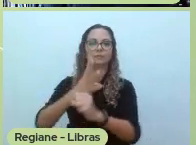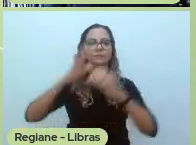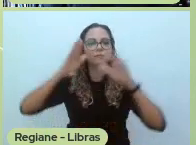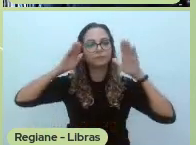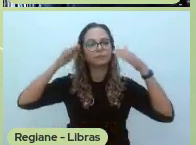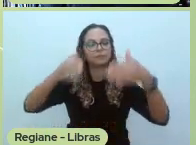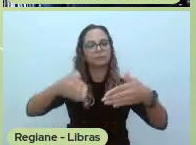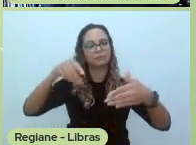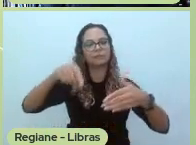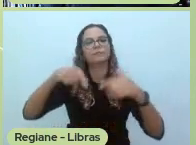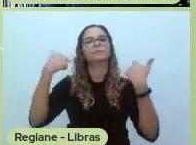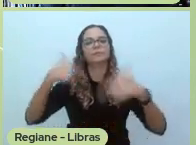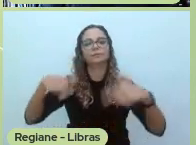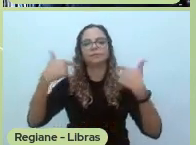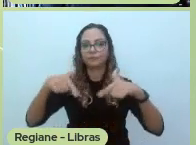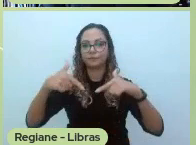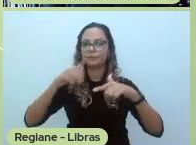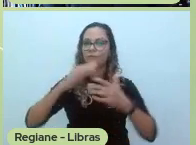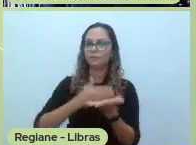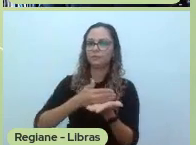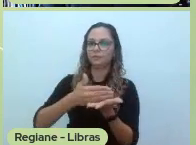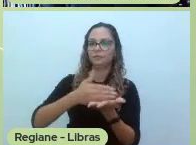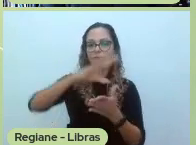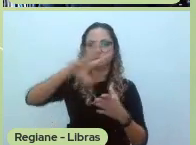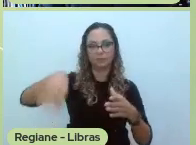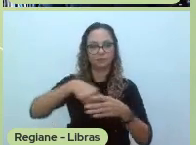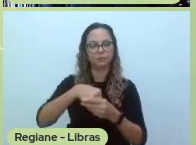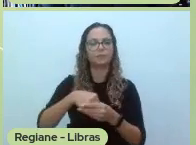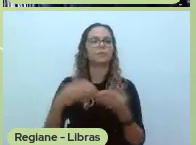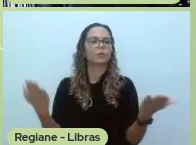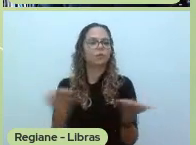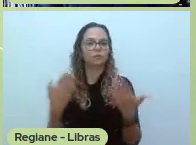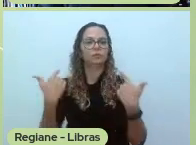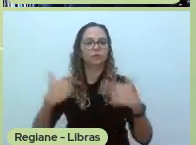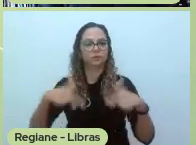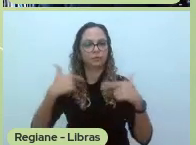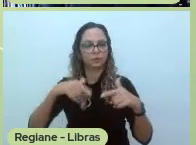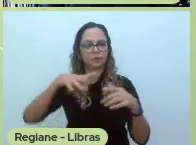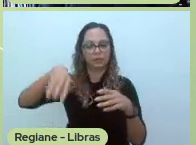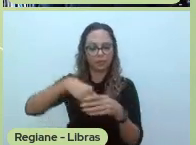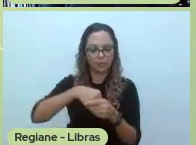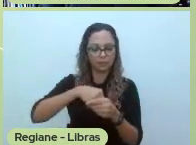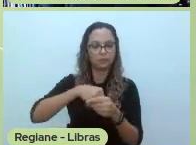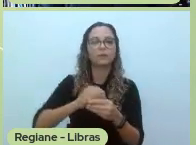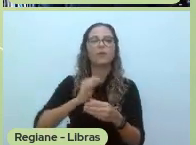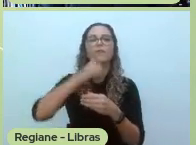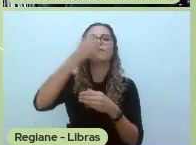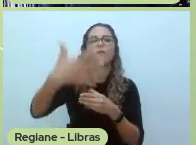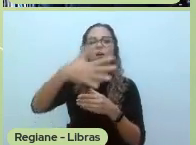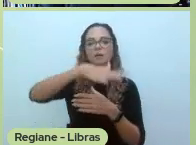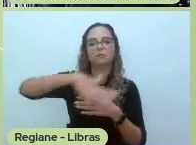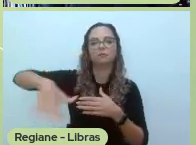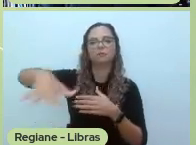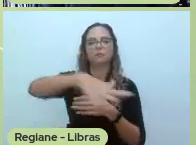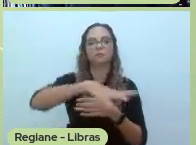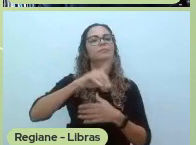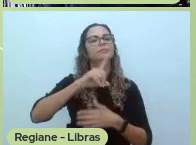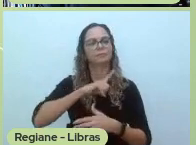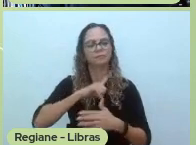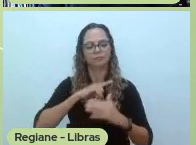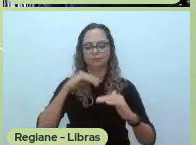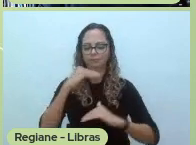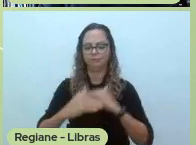para dentro. A gente hoje consegue trabalhar para dentro e para fora, mas a gente está numa constante jornada de evolução e